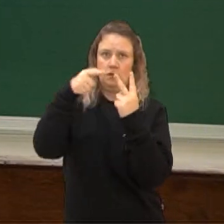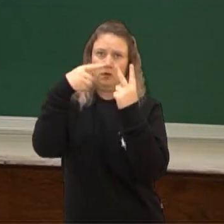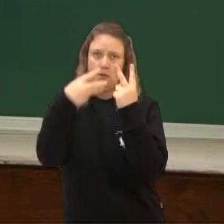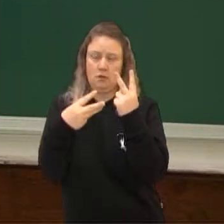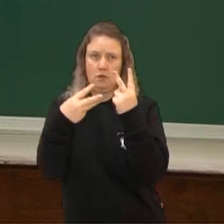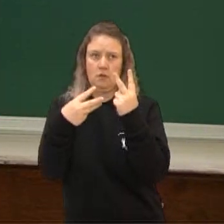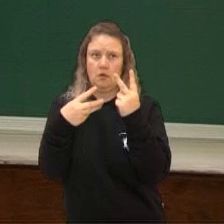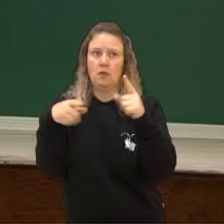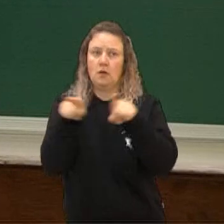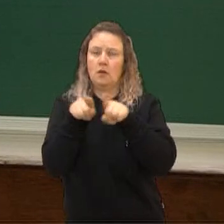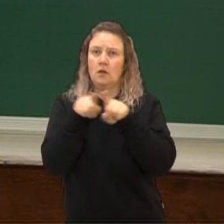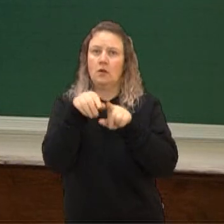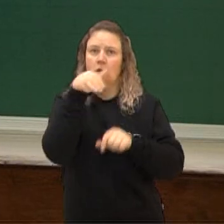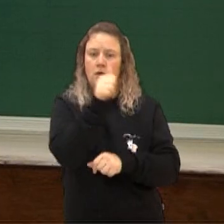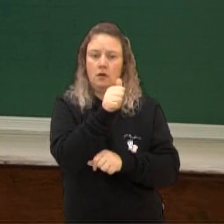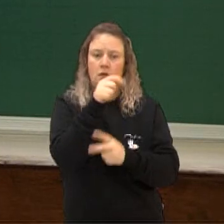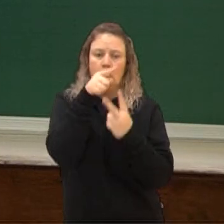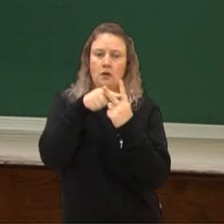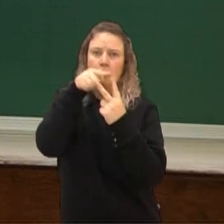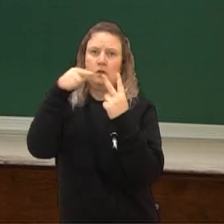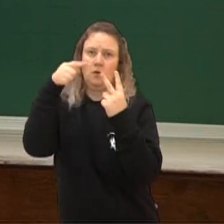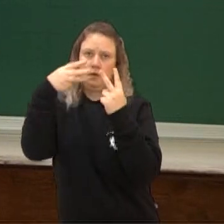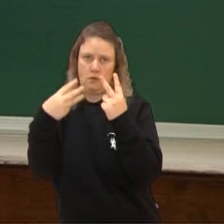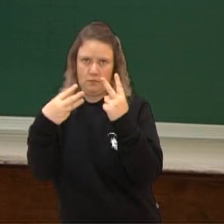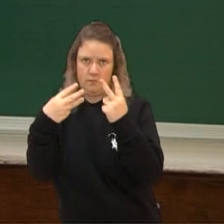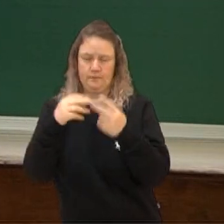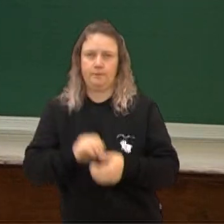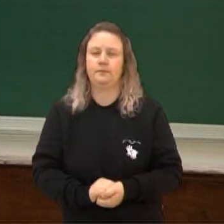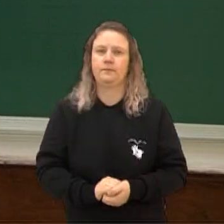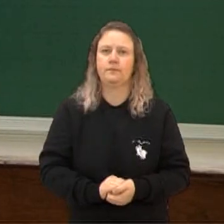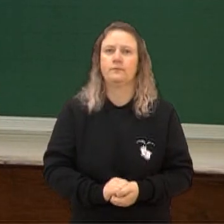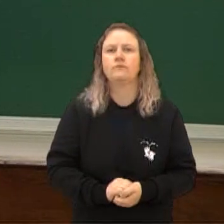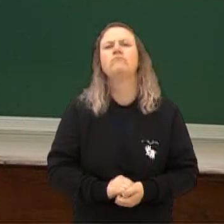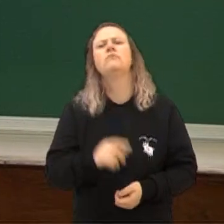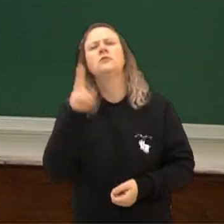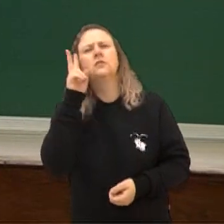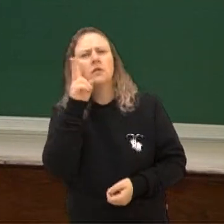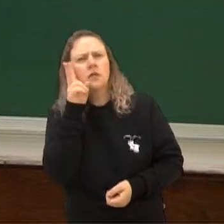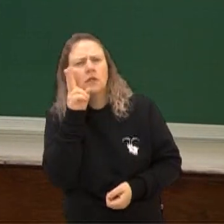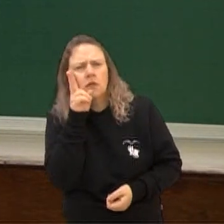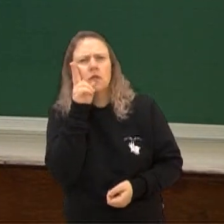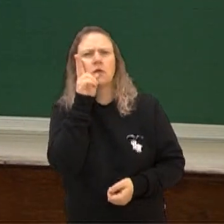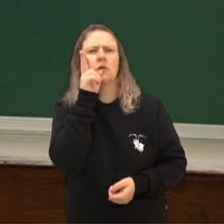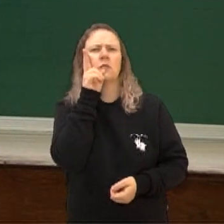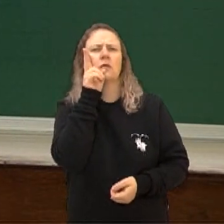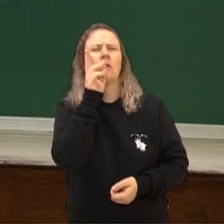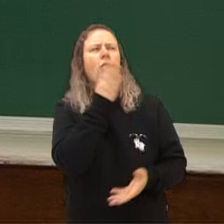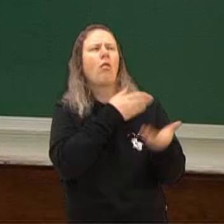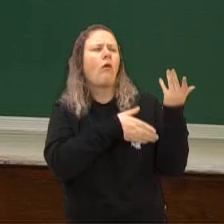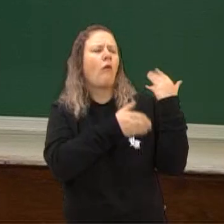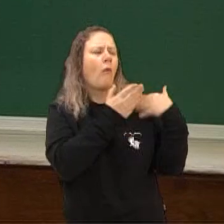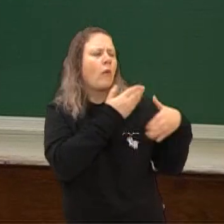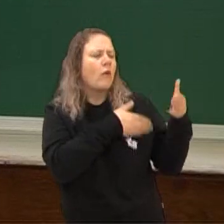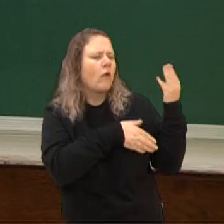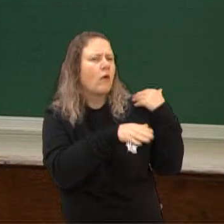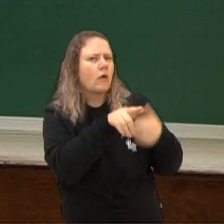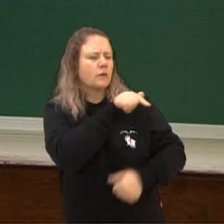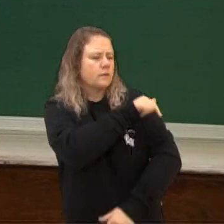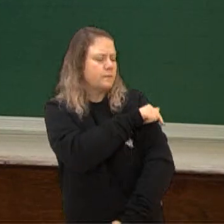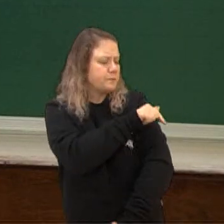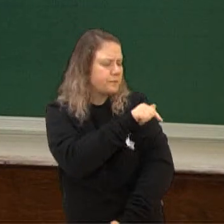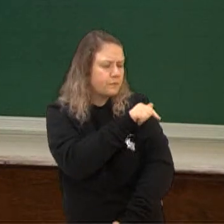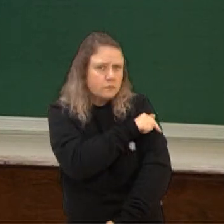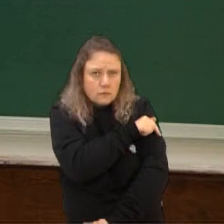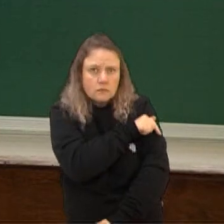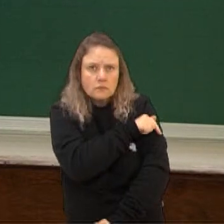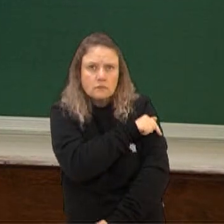de 3. Aqui, vocês viram lá, 7º ano, né? Quando você vai